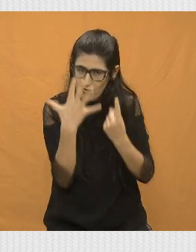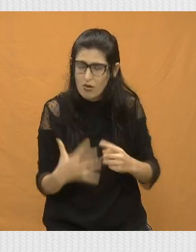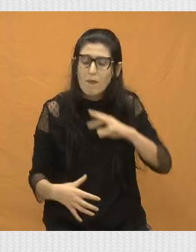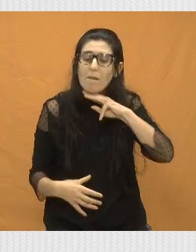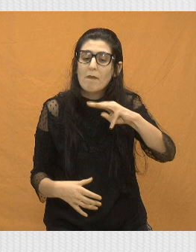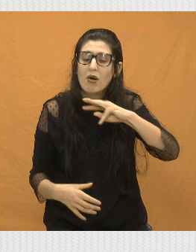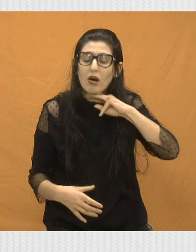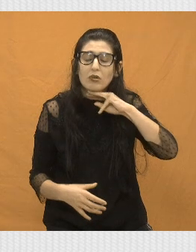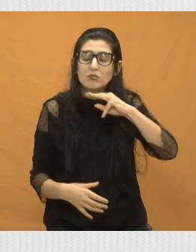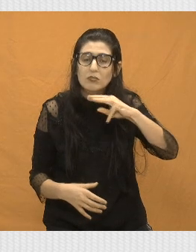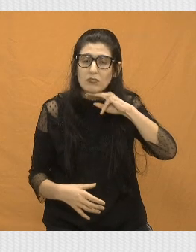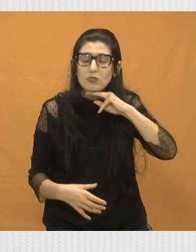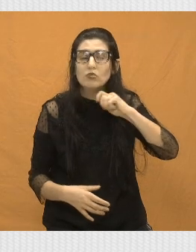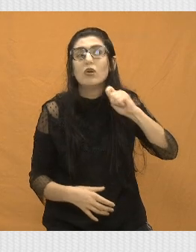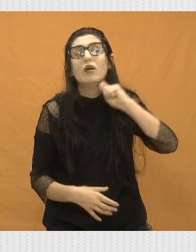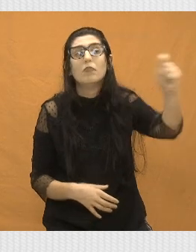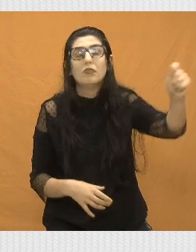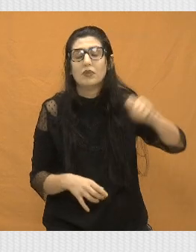Você tem aí?